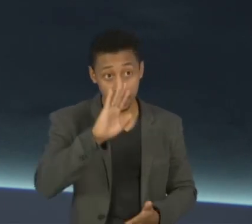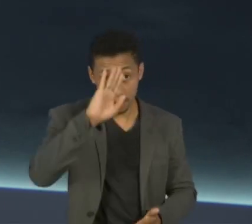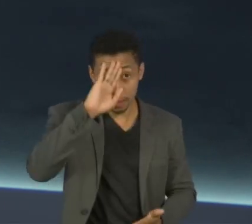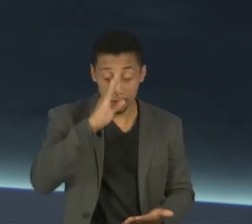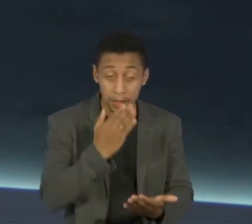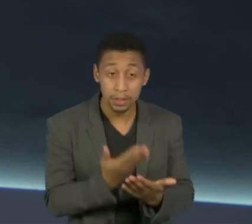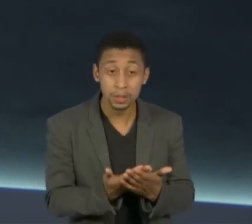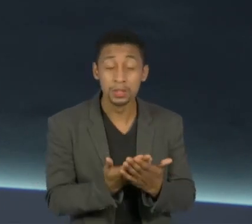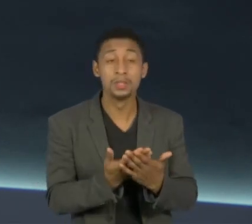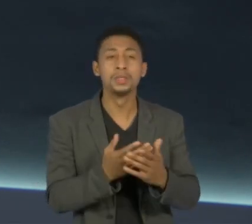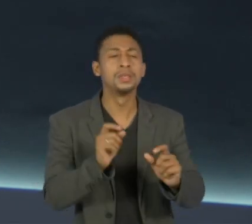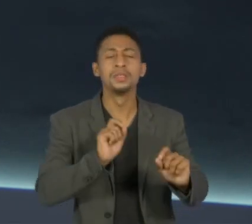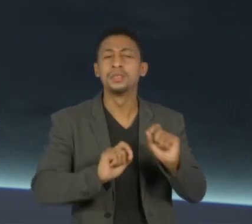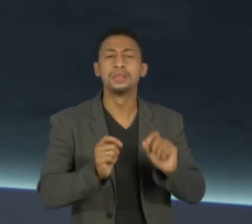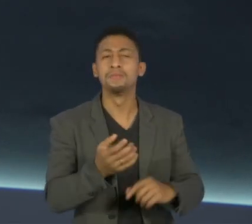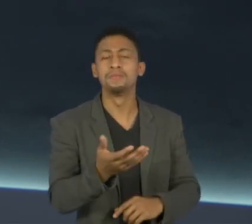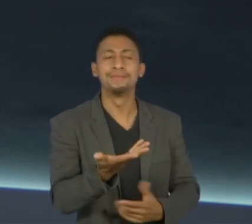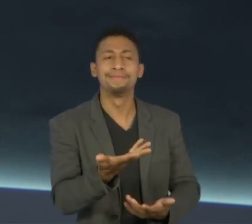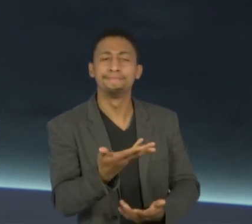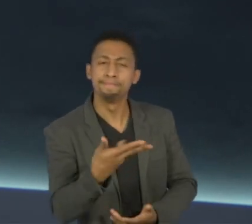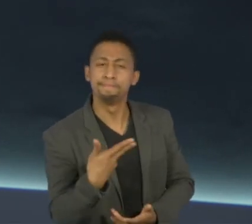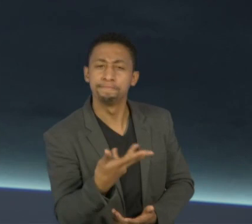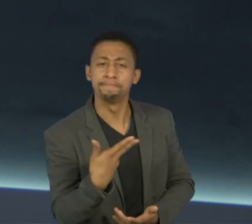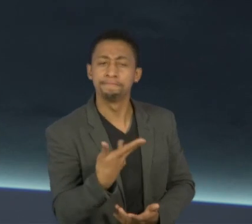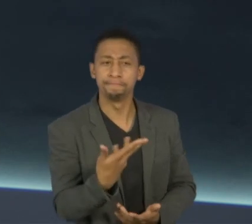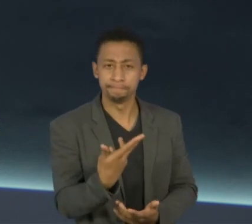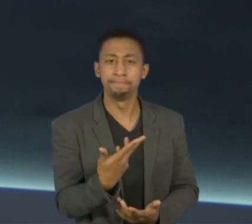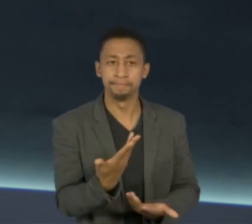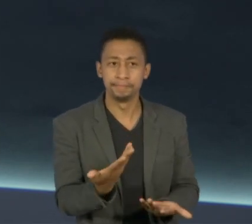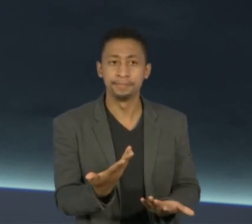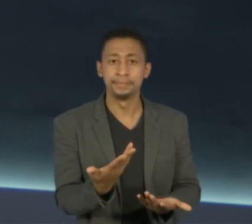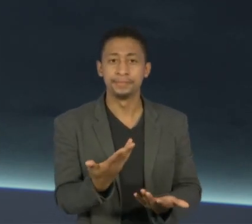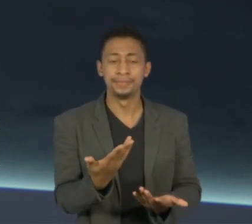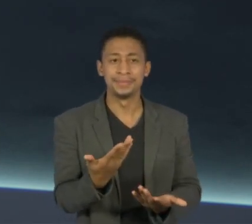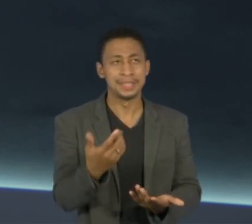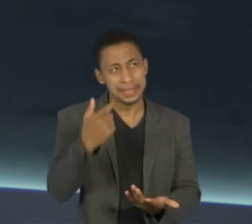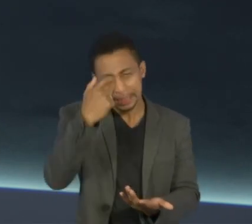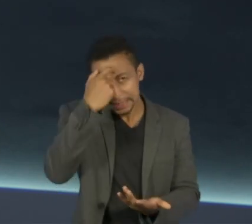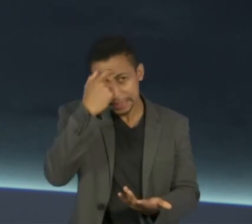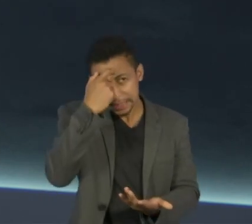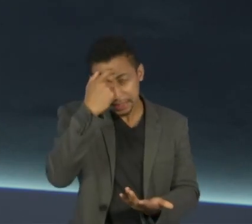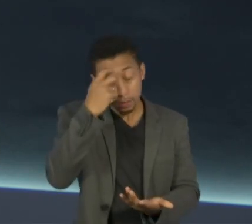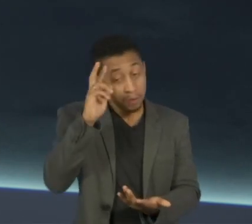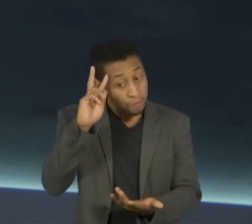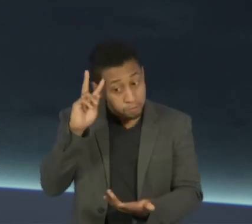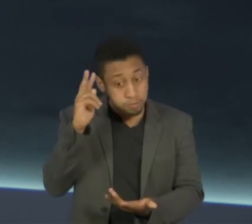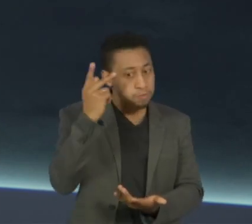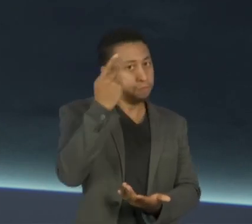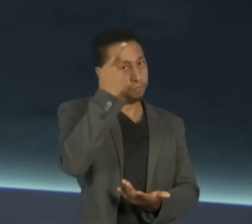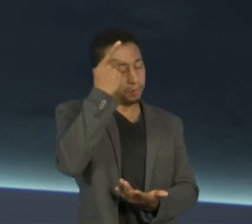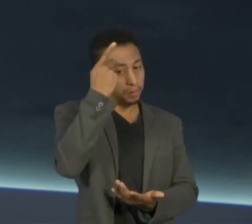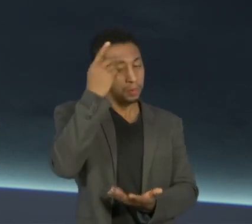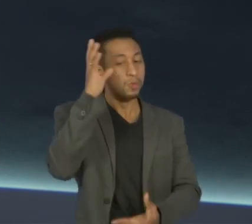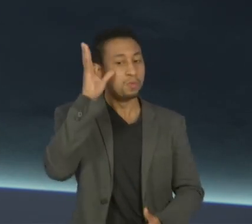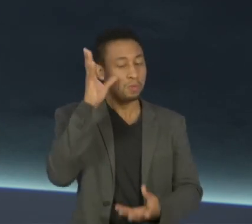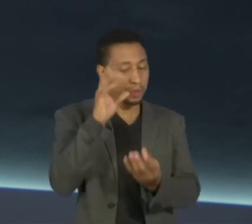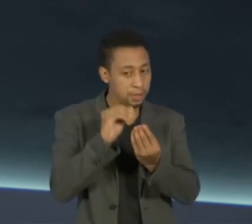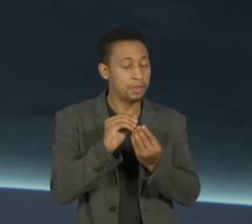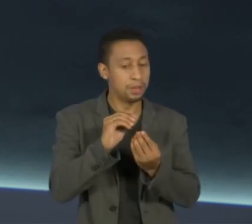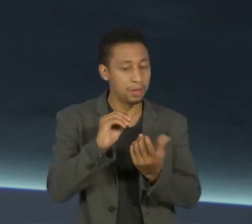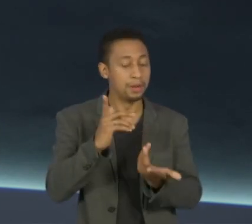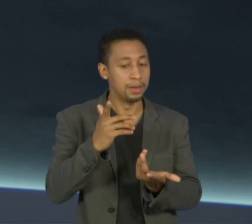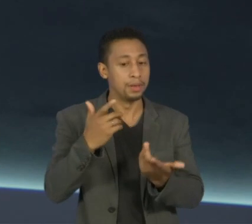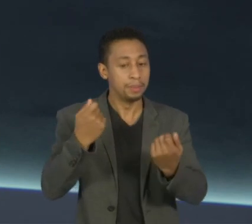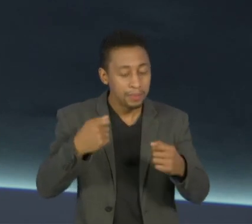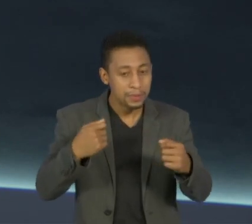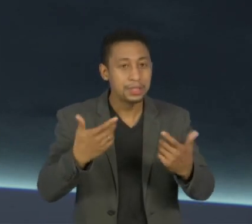e em que velocidade, né, que essa tomada de consciência que a gente espera que estejamos passando